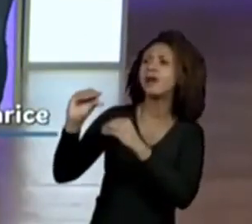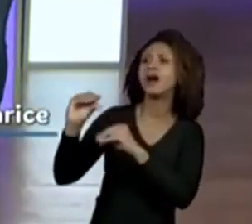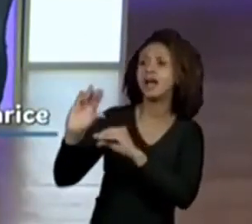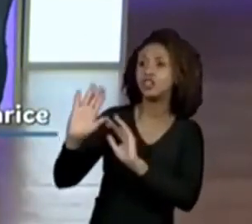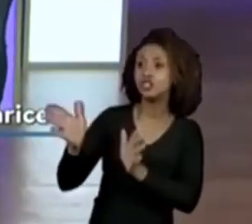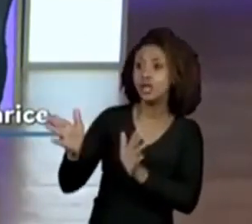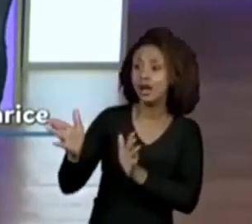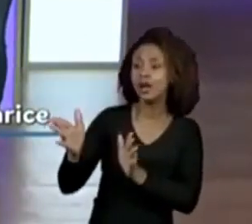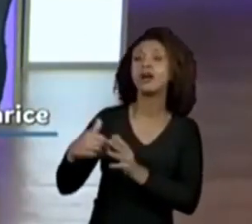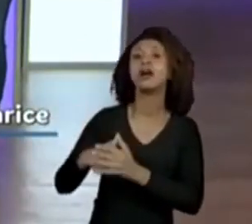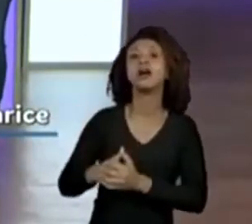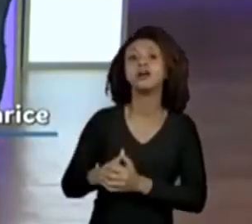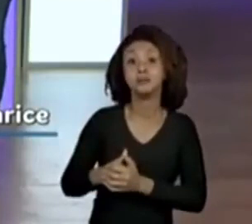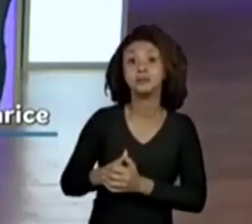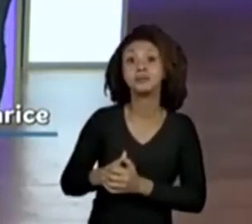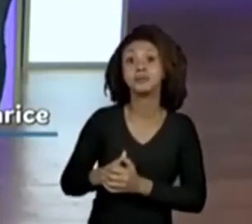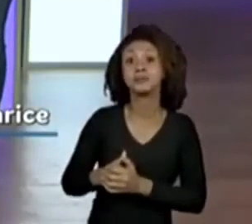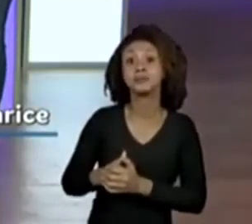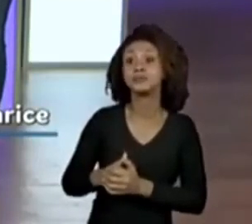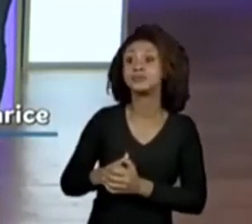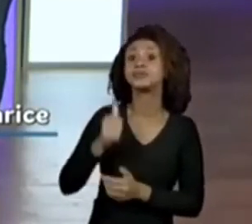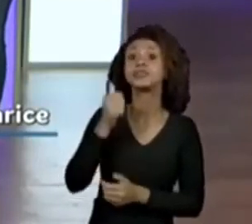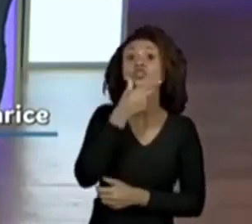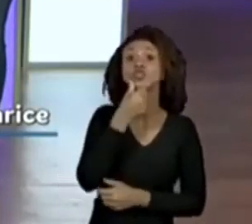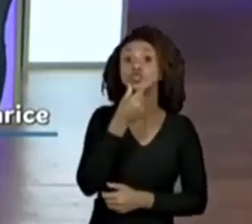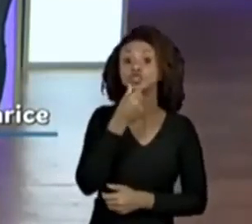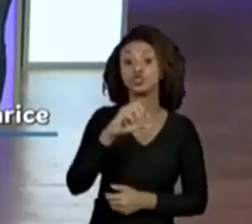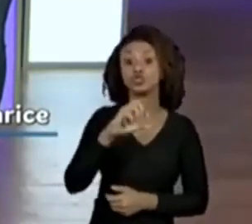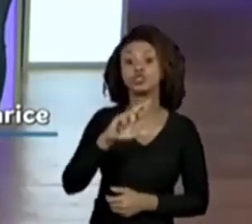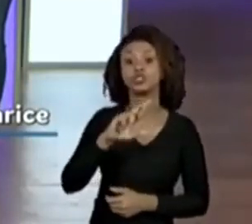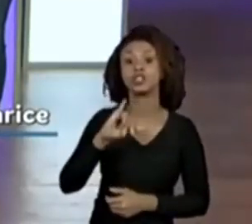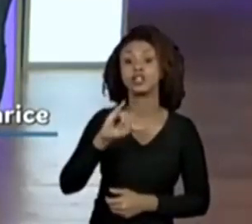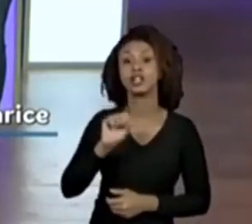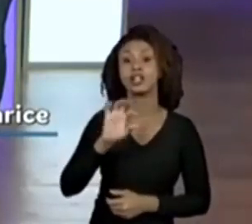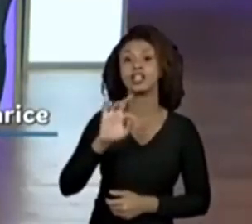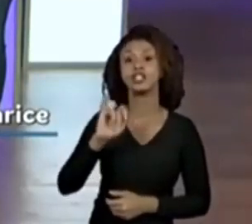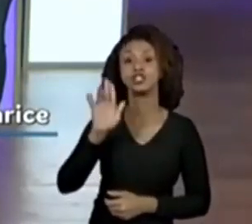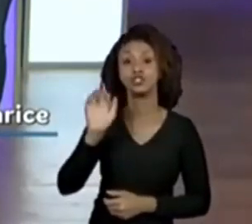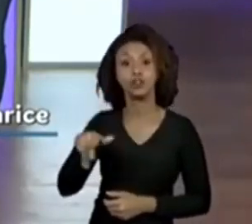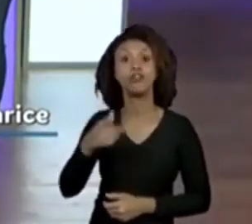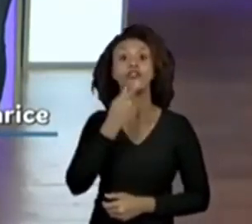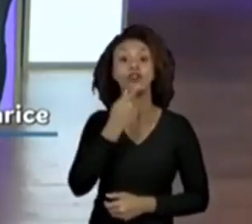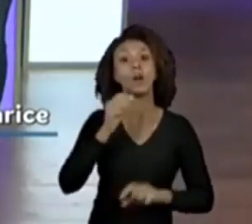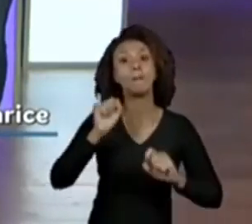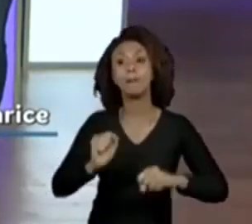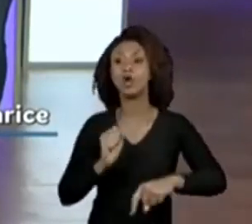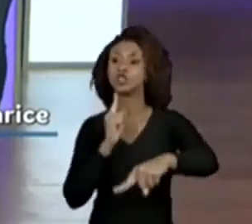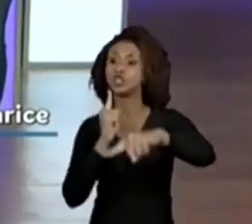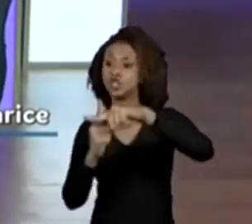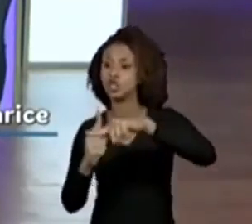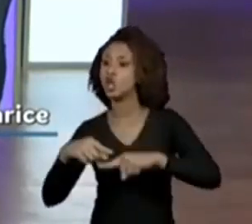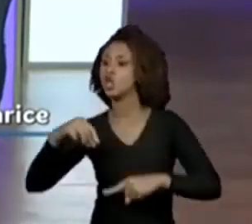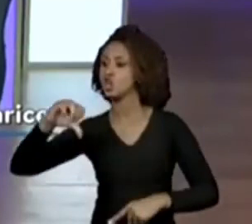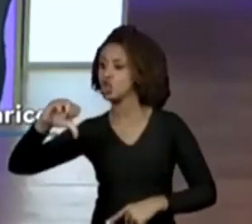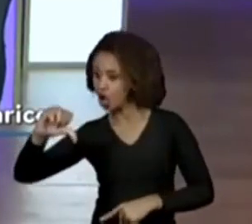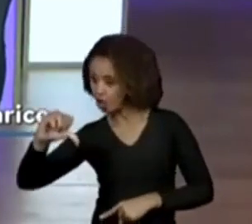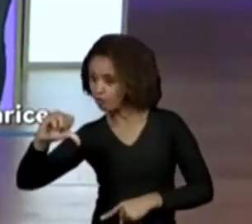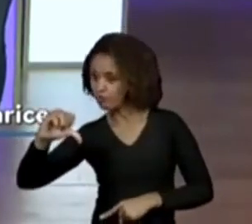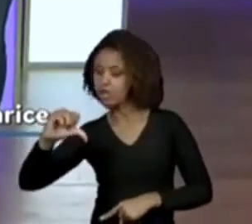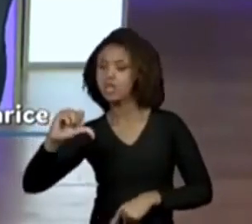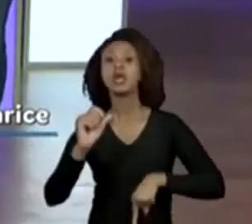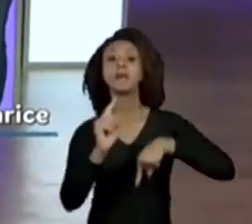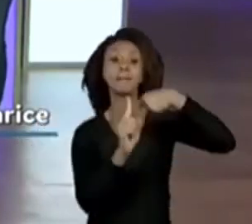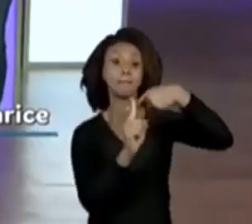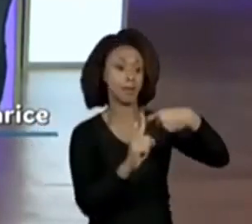Vamos lá. Ó, o Christian respondeu que a gente pode somar 9 pães de uma assadeira